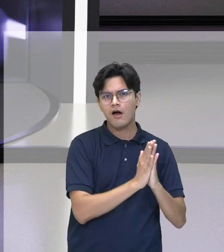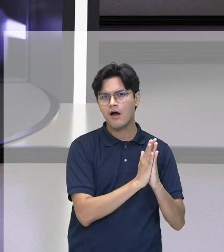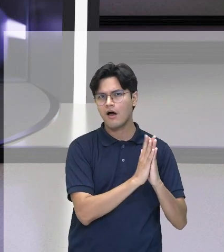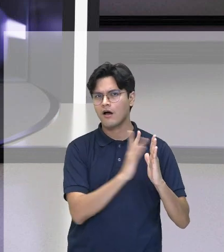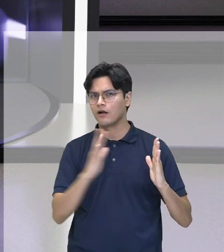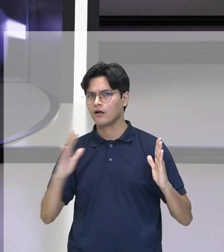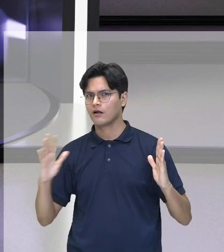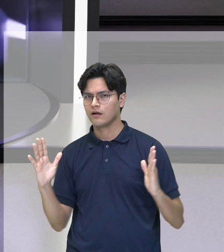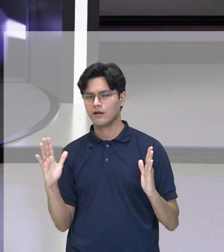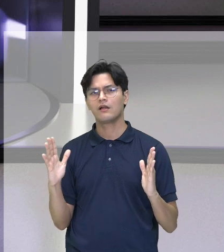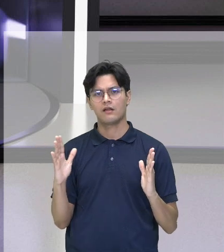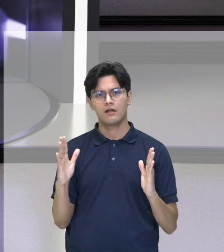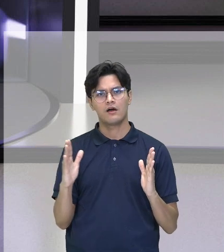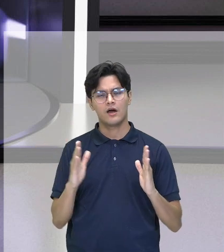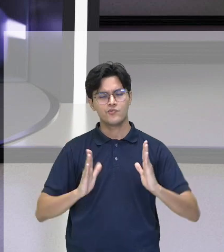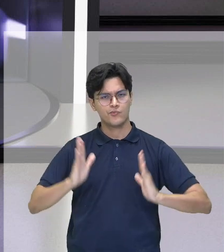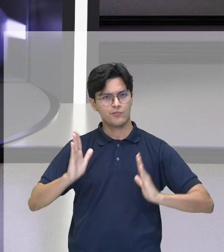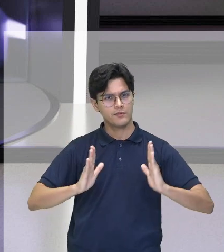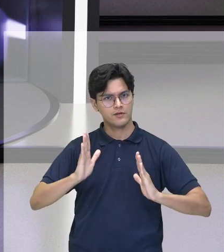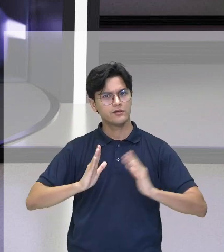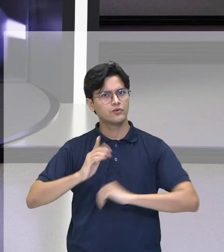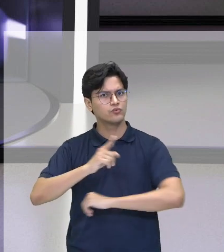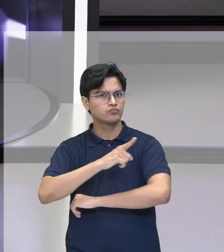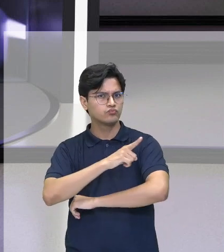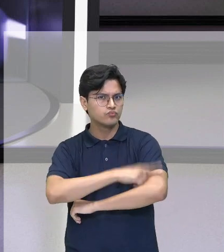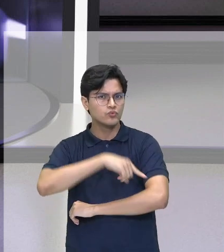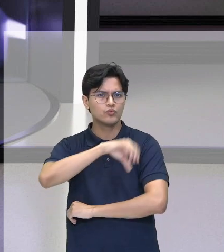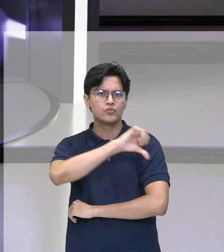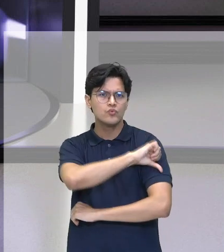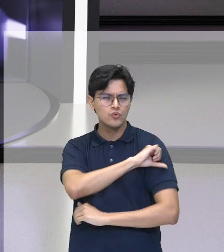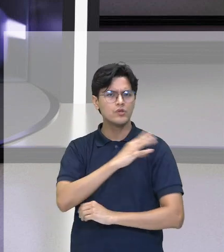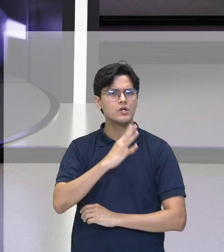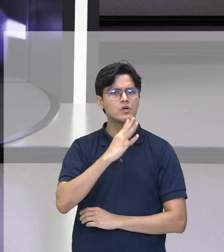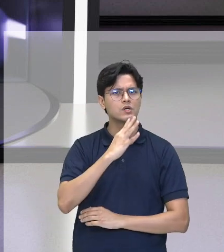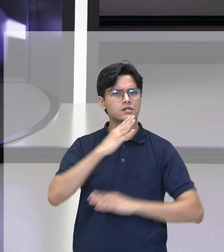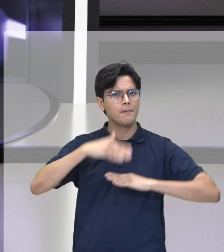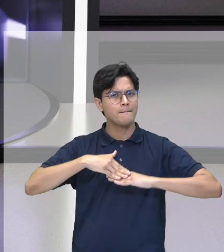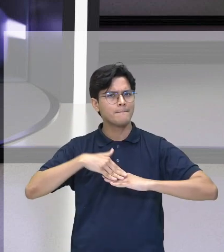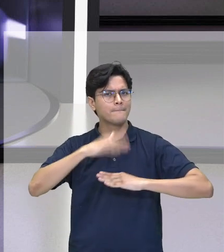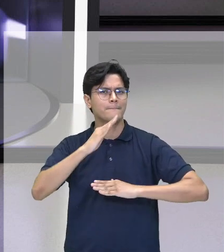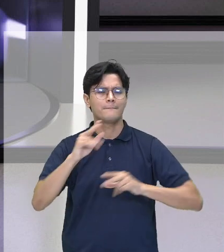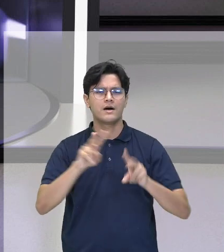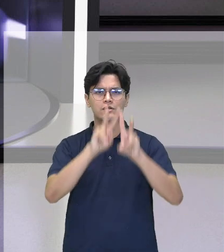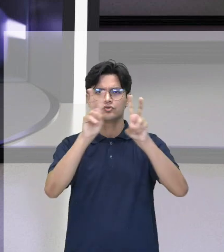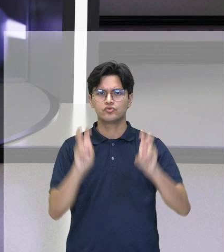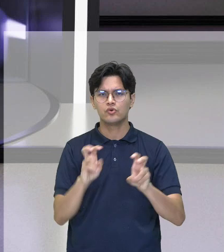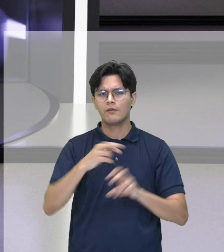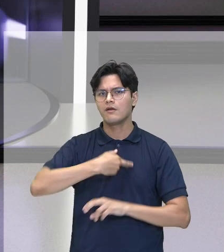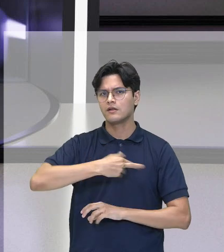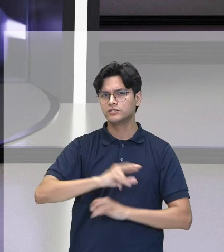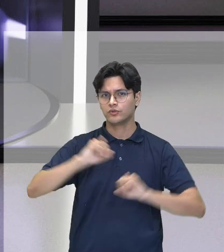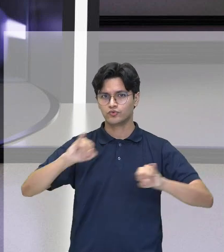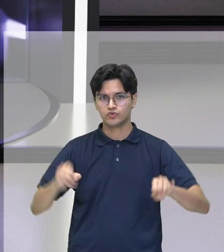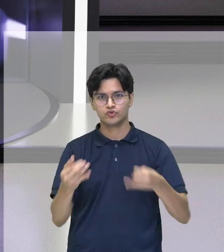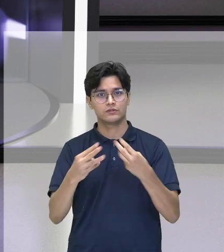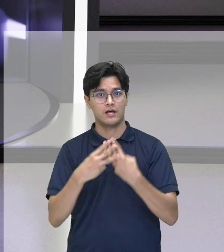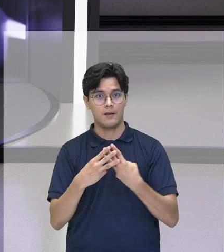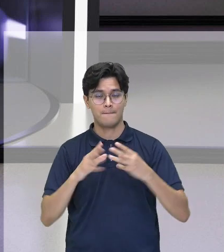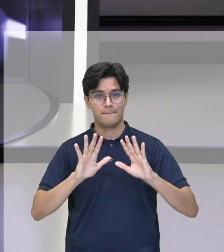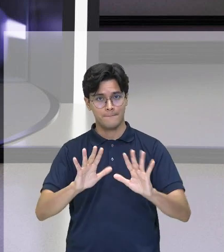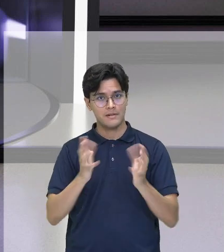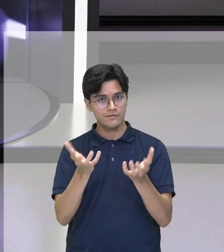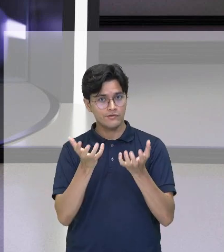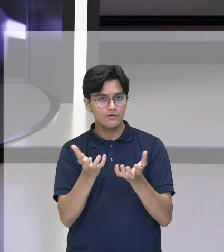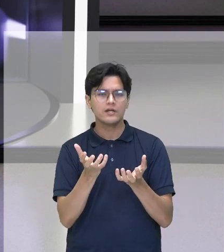ensino fundamental praticamente, nós vamos conhecer mais coisas sobre a religião judaica. Mas eu queria que